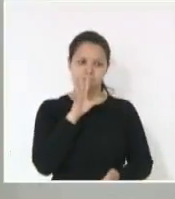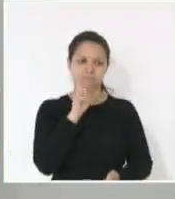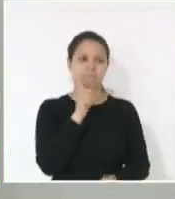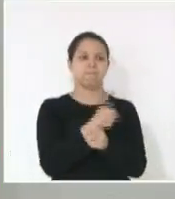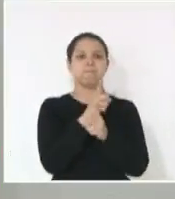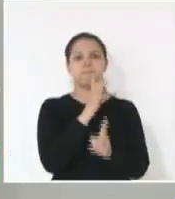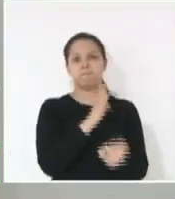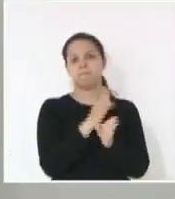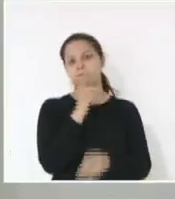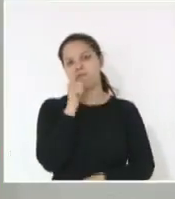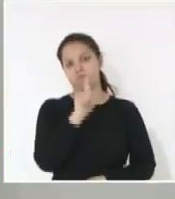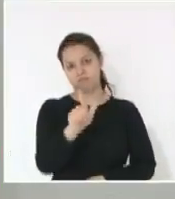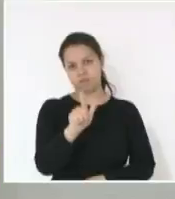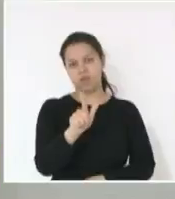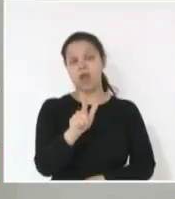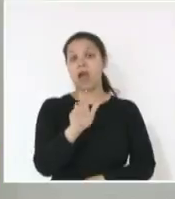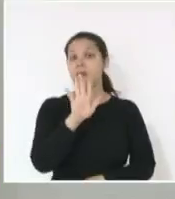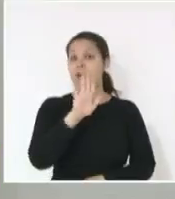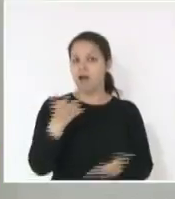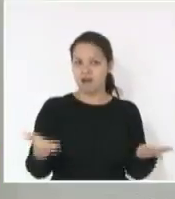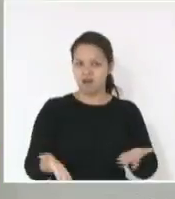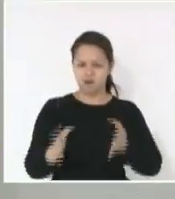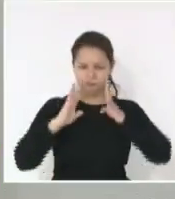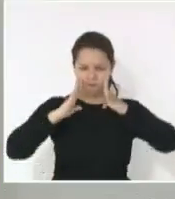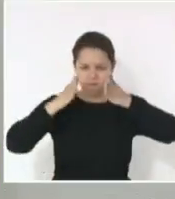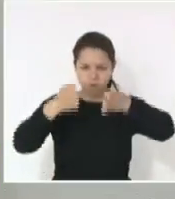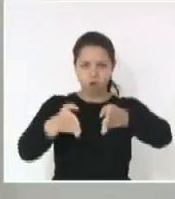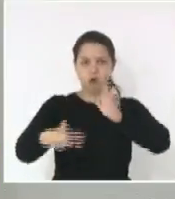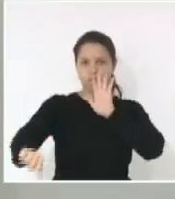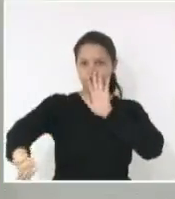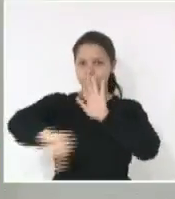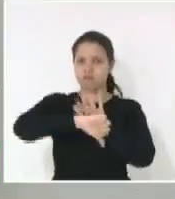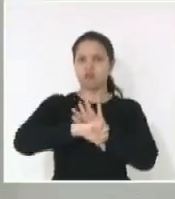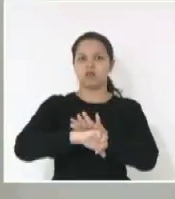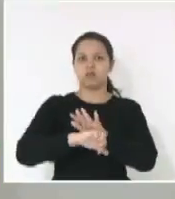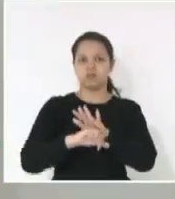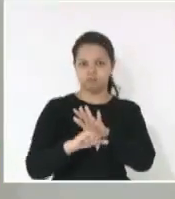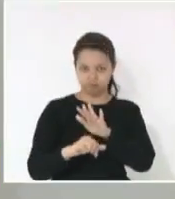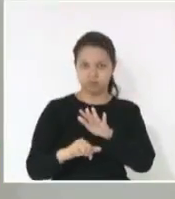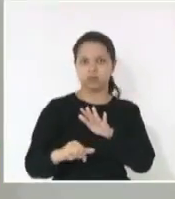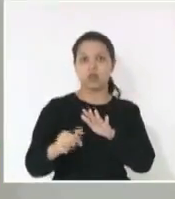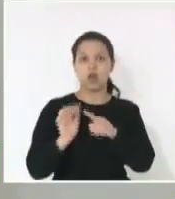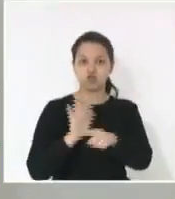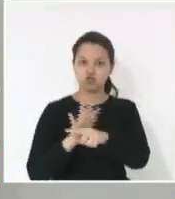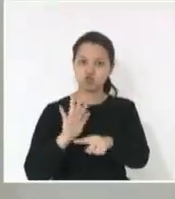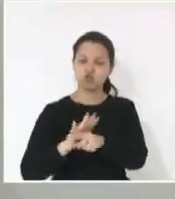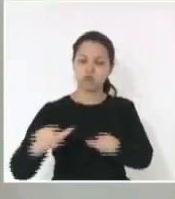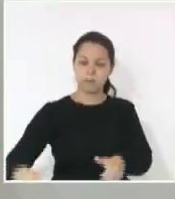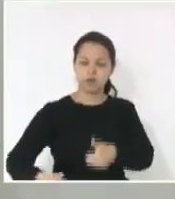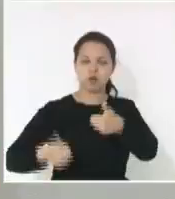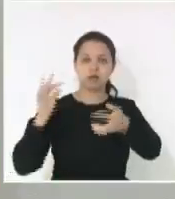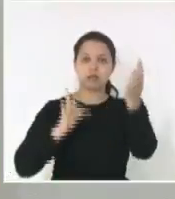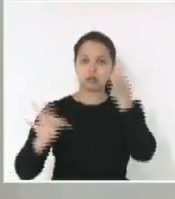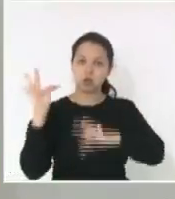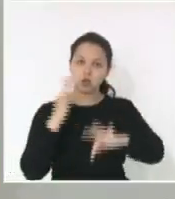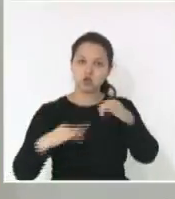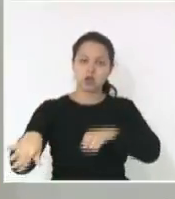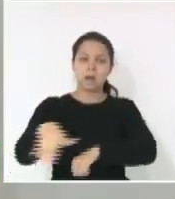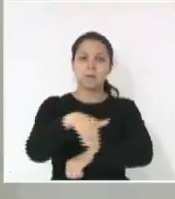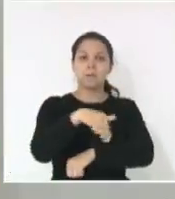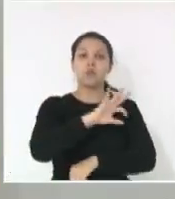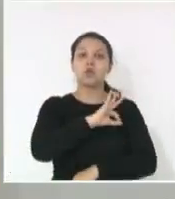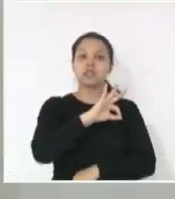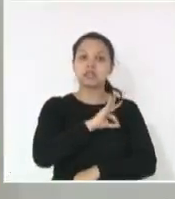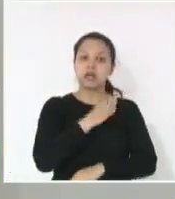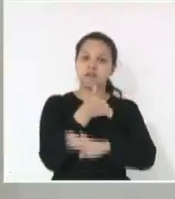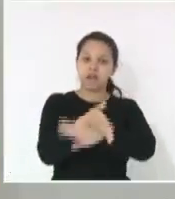a criminalidade, colocarmos tecnologia, colocar o policial na rua, valorizar o trabalho